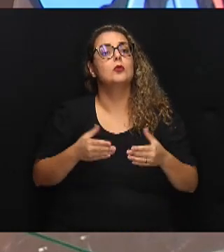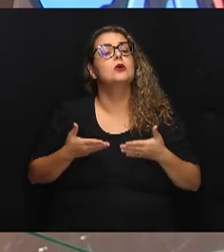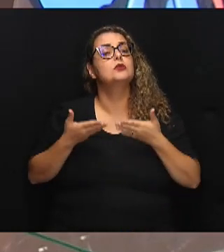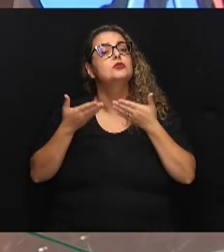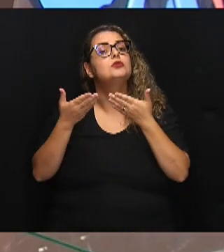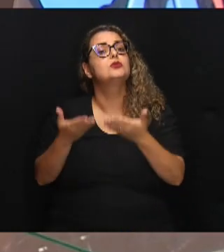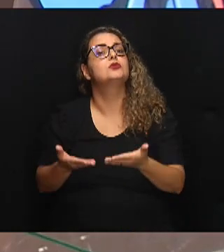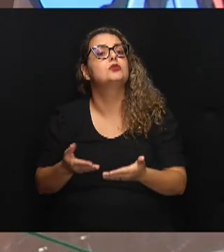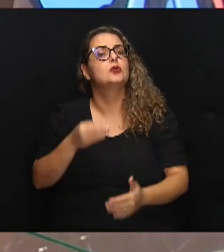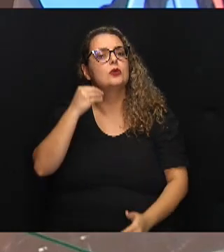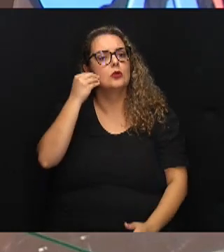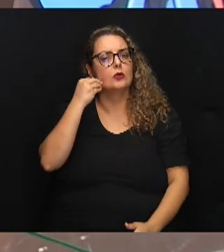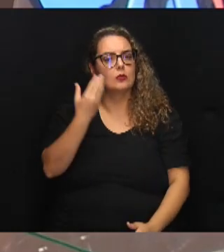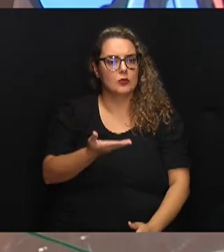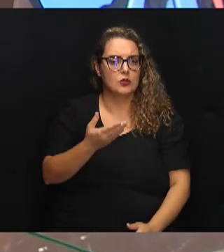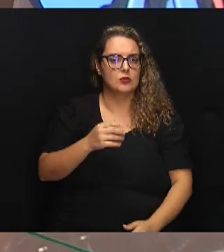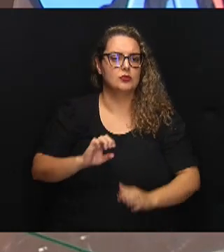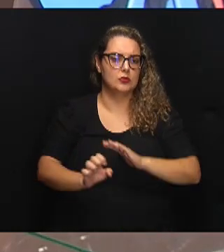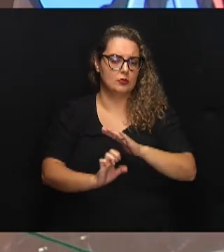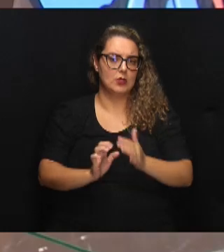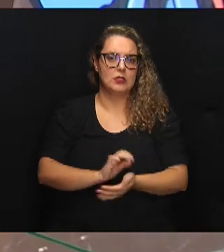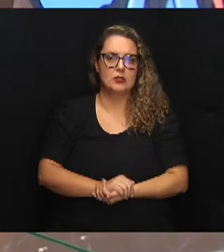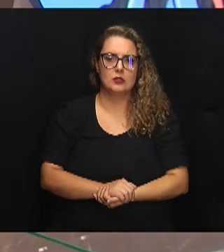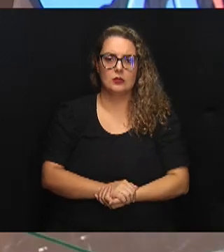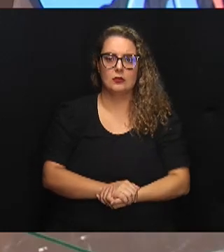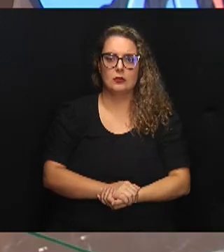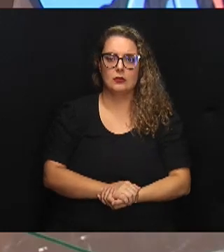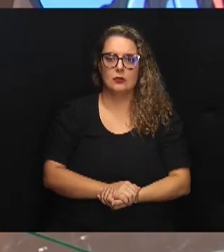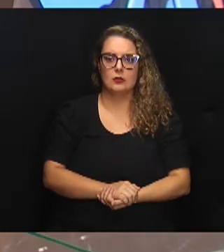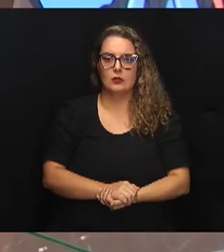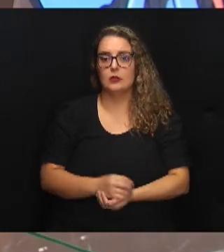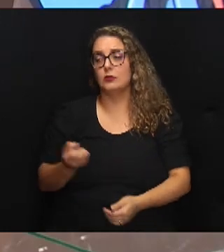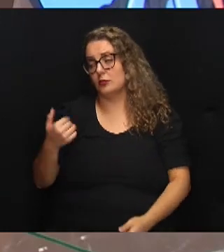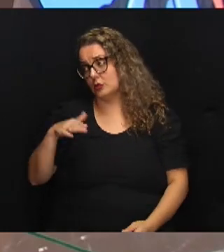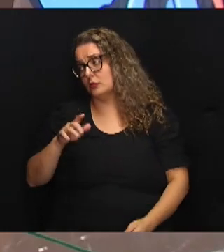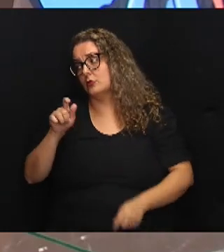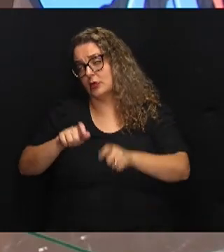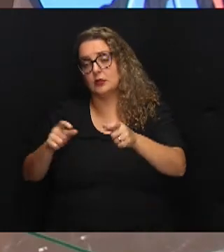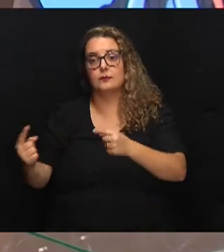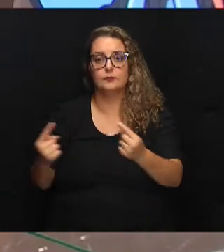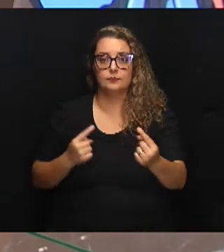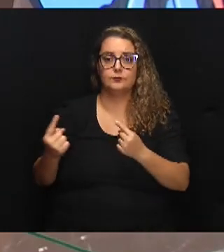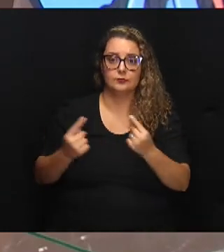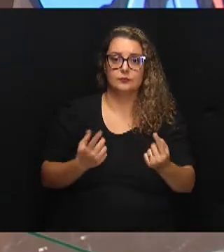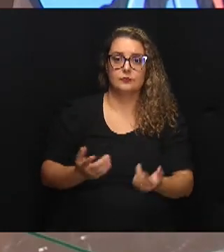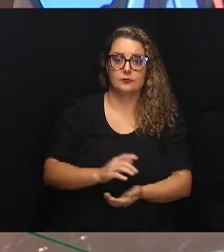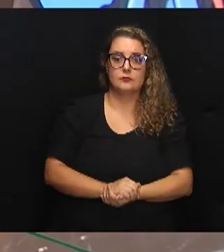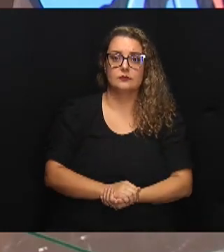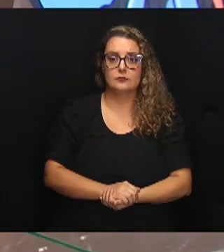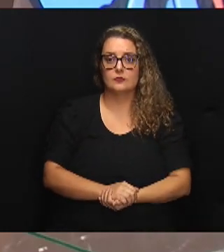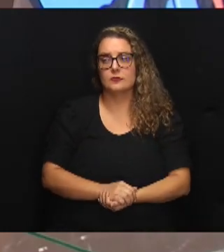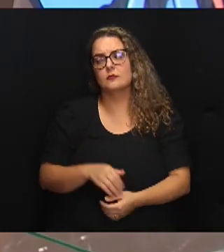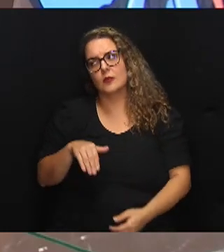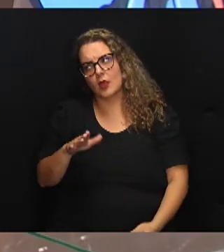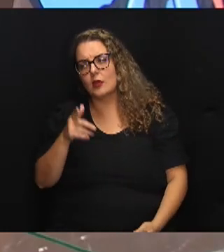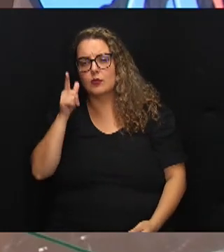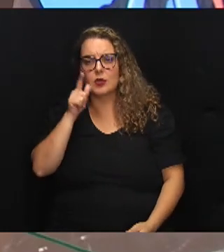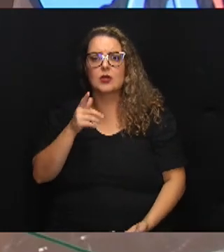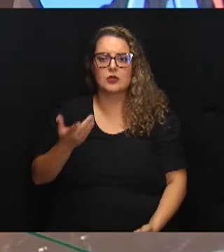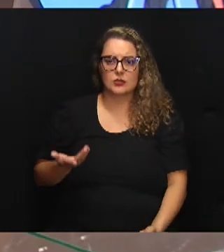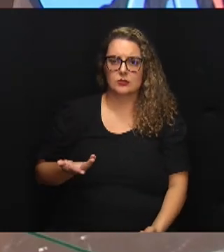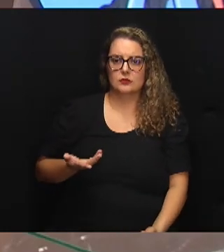como bagagem para o seu negócio? Quanto mais pessoas foram chegando, mais a gente